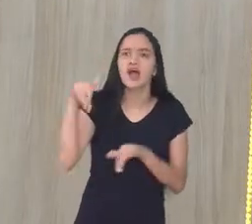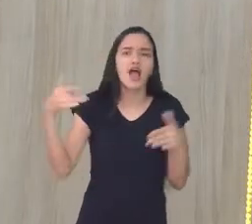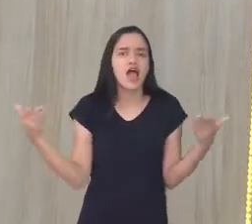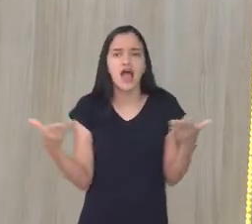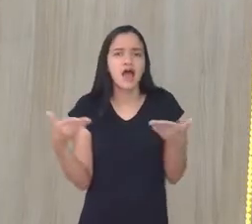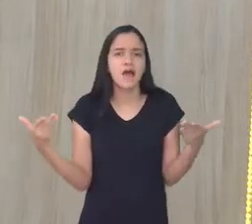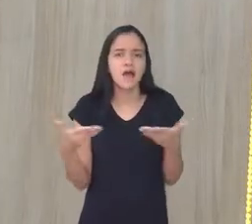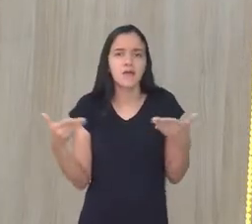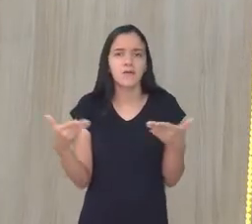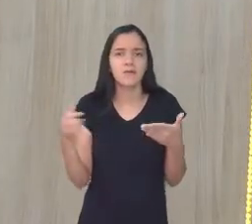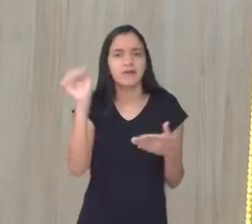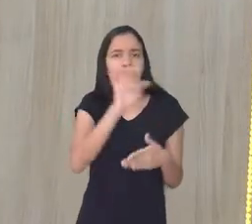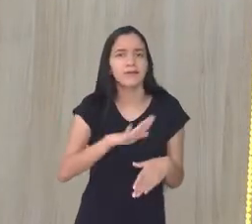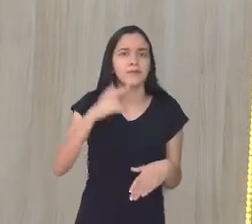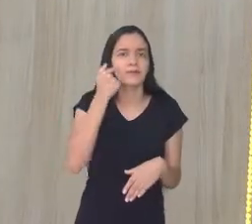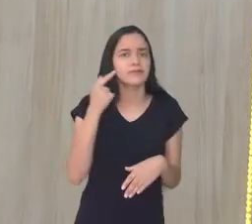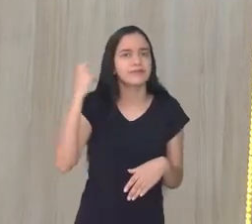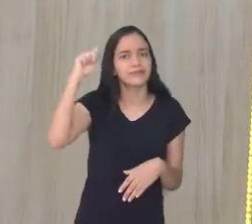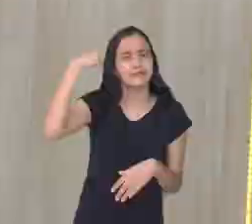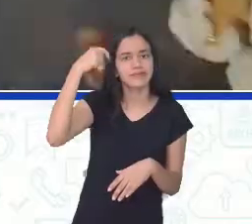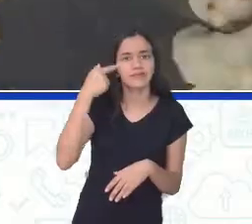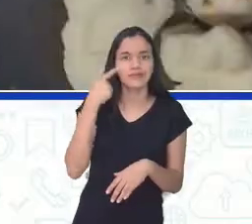agora?